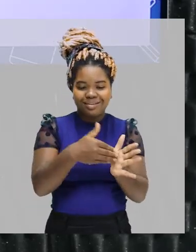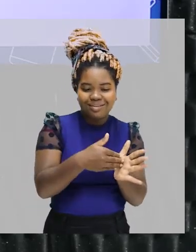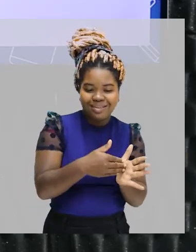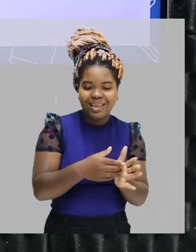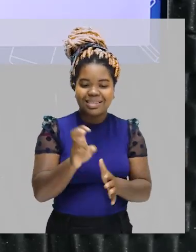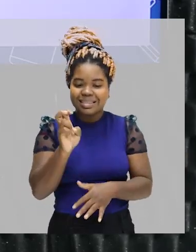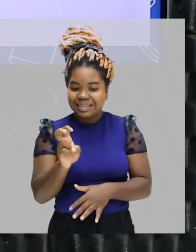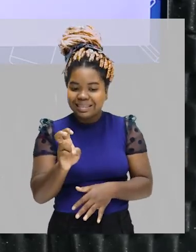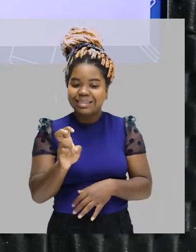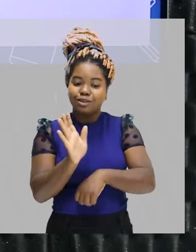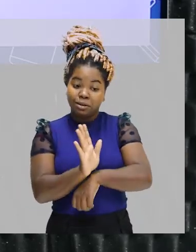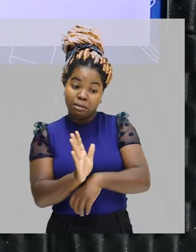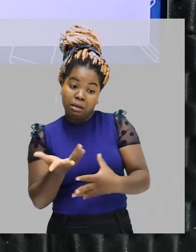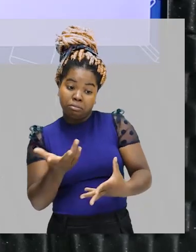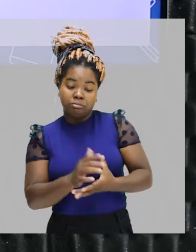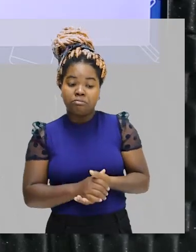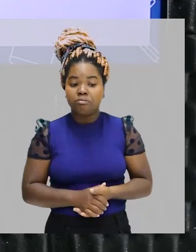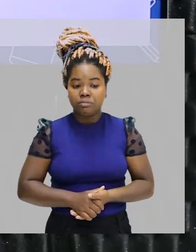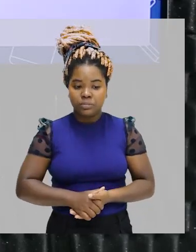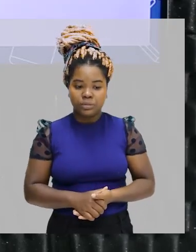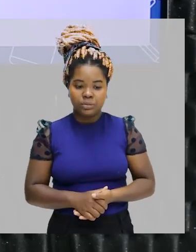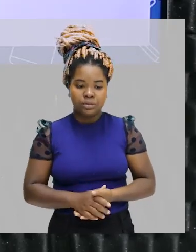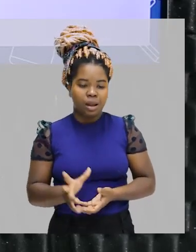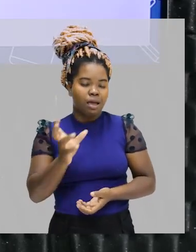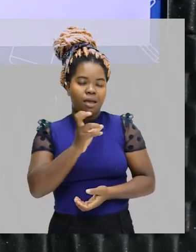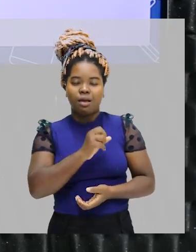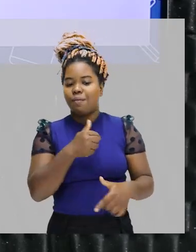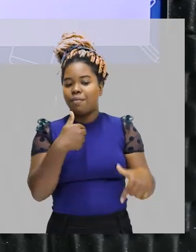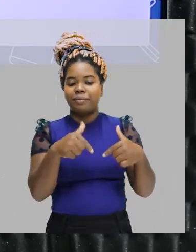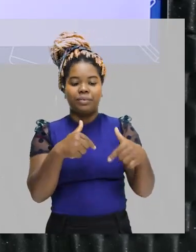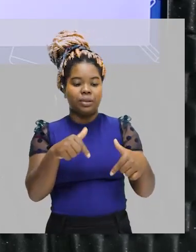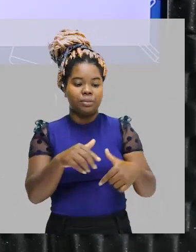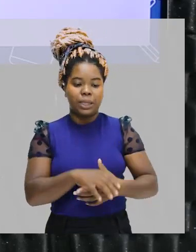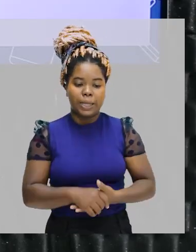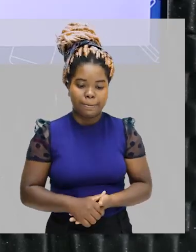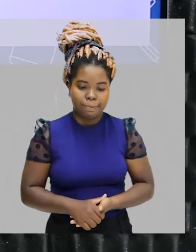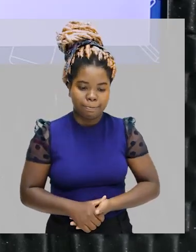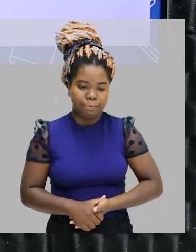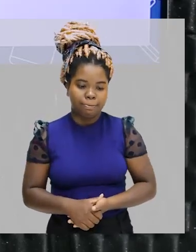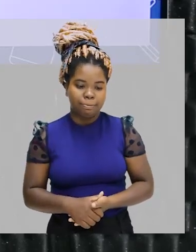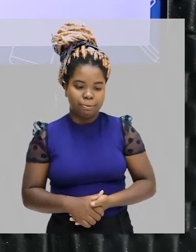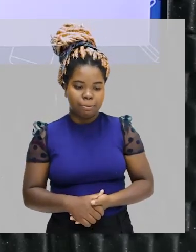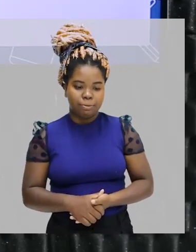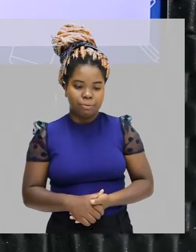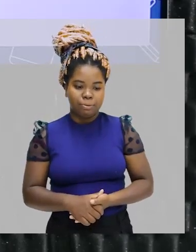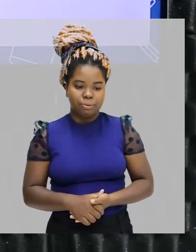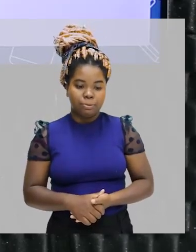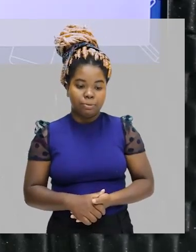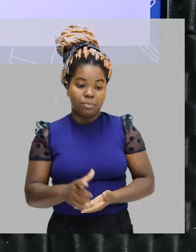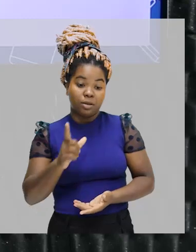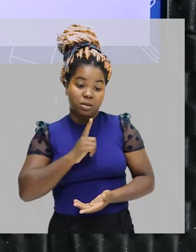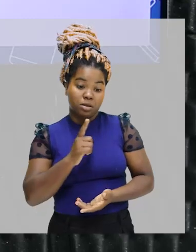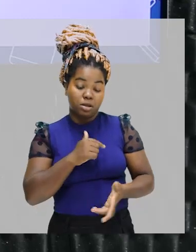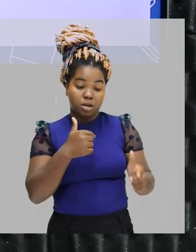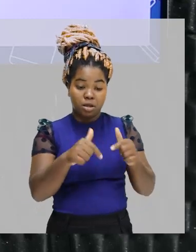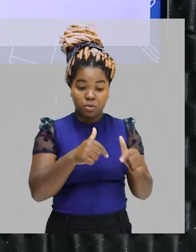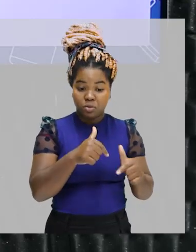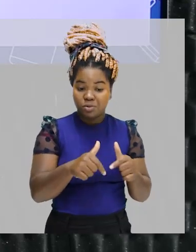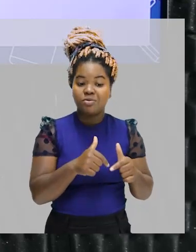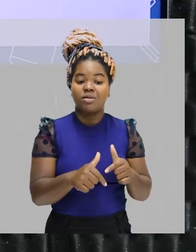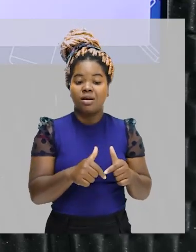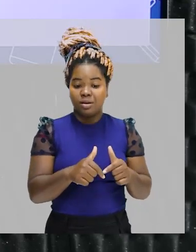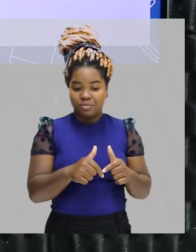da tarde. I love my job. Eu amo o meu trabalho. E I have some work to do in the garden.